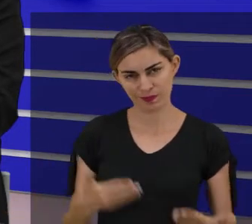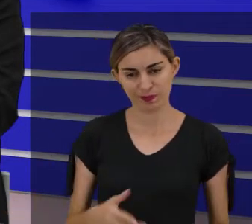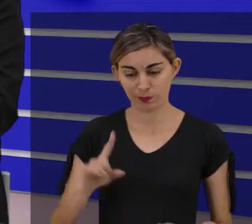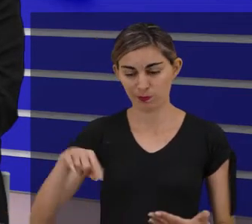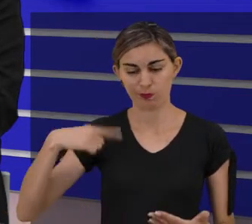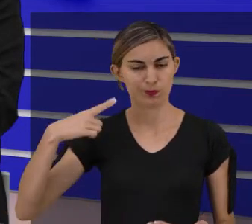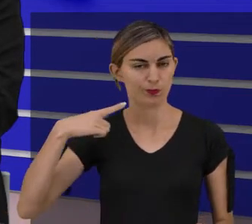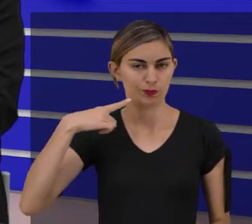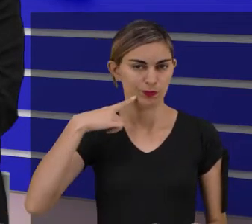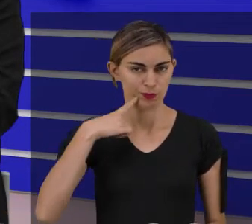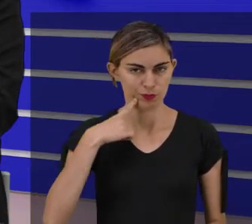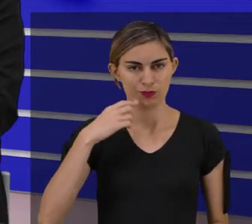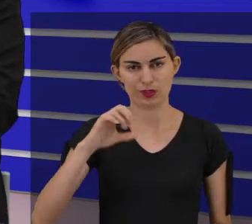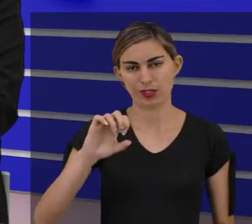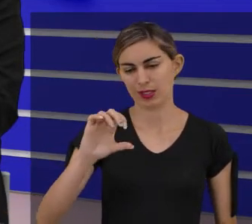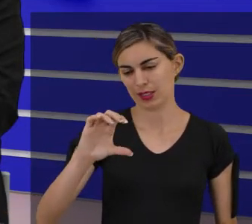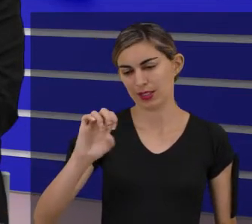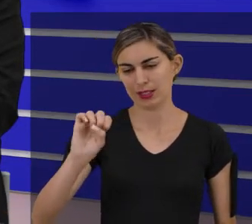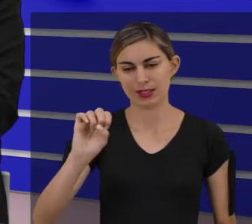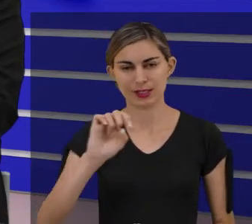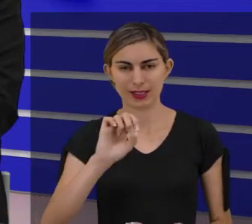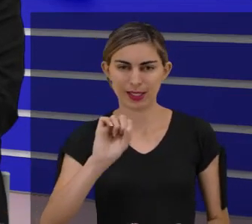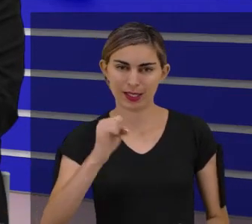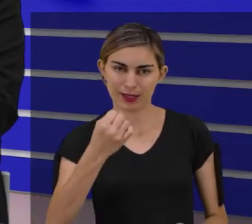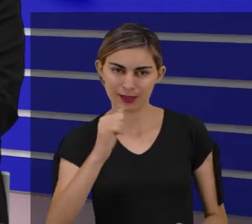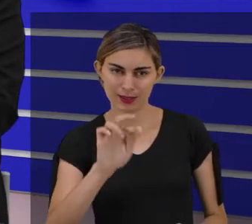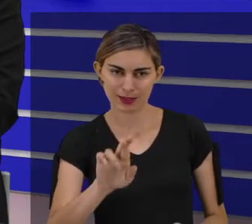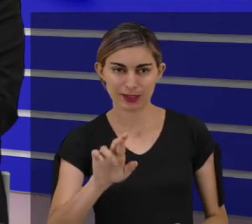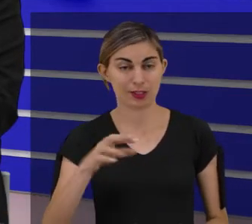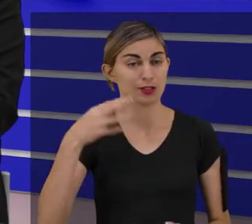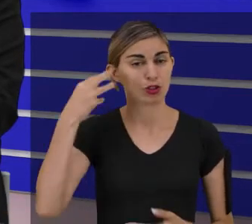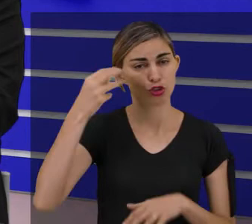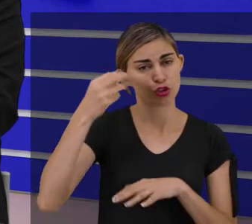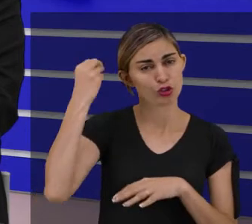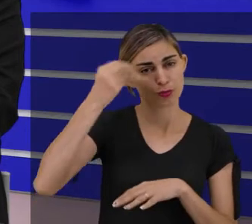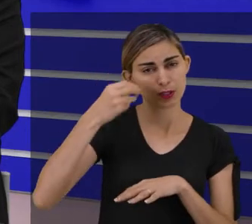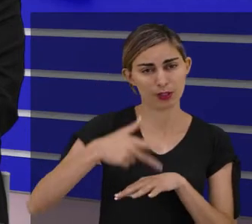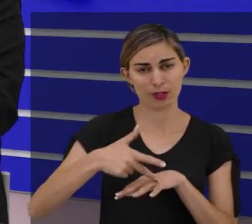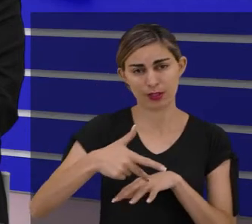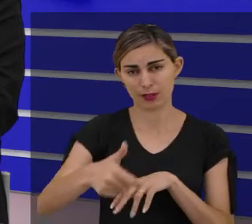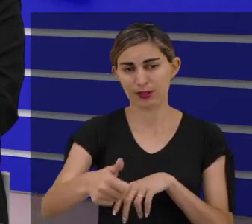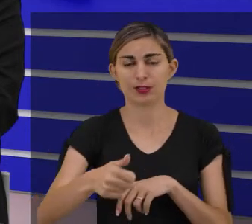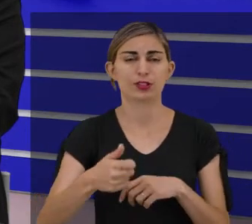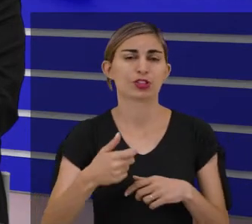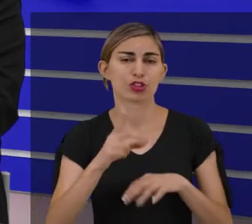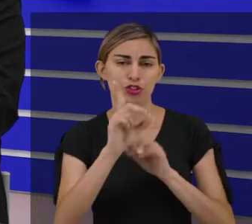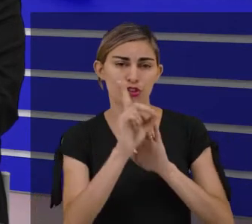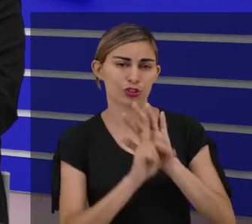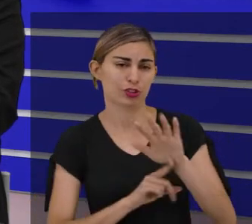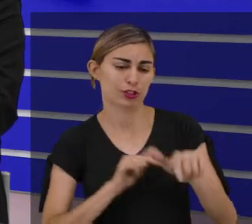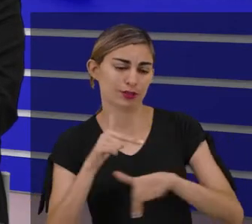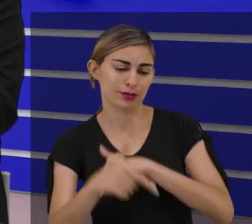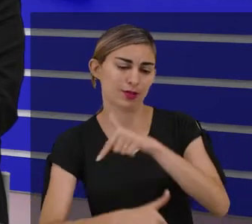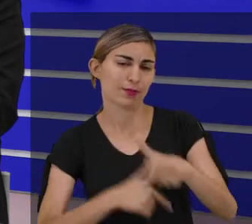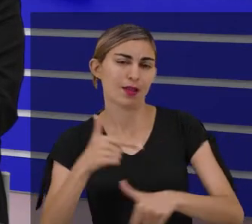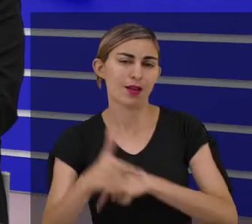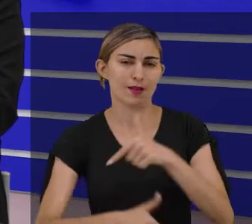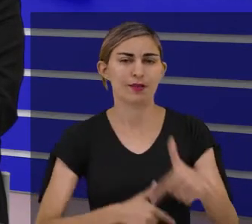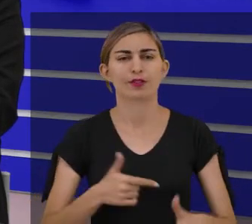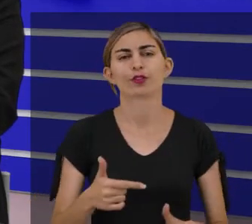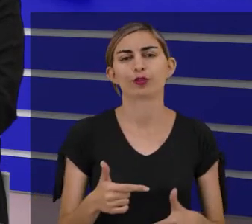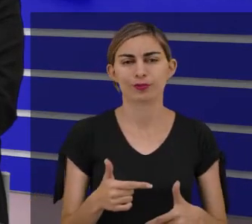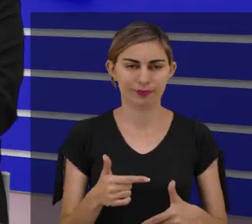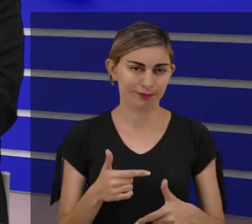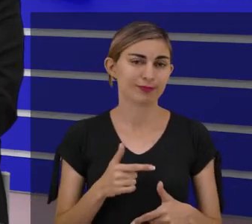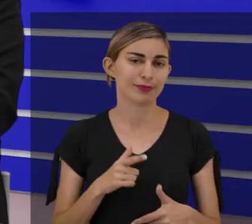o advogado Dr. César Romero, especialista em Direito do Trabalho. Temos